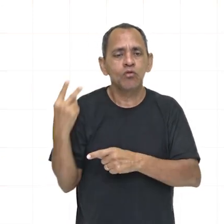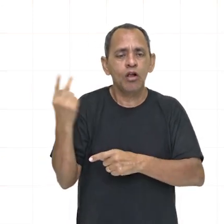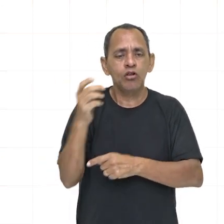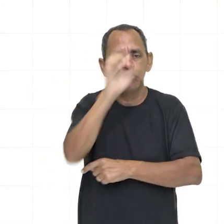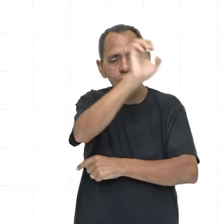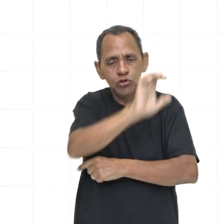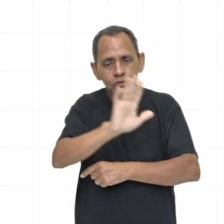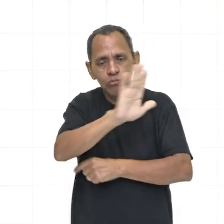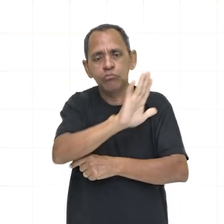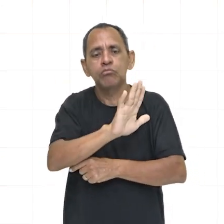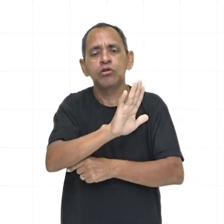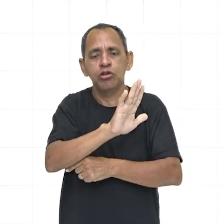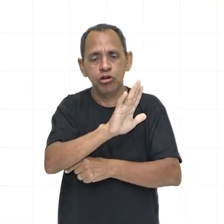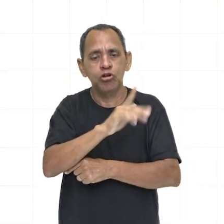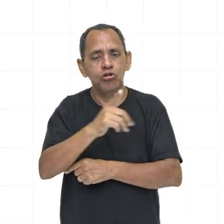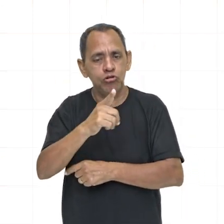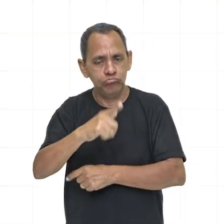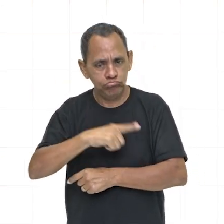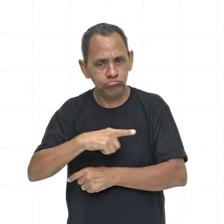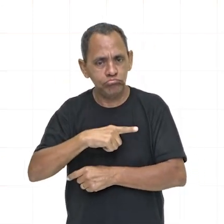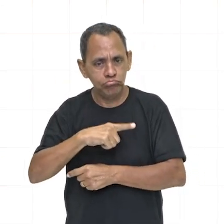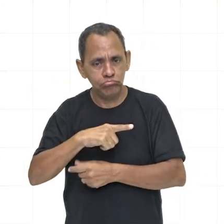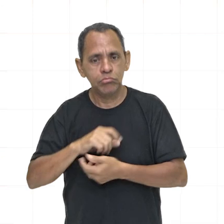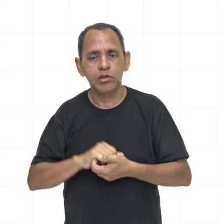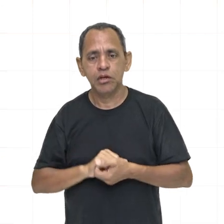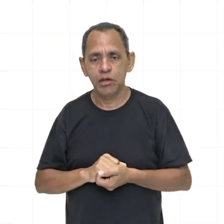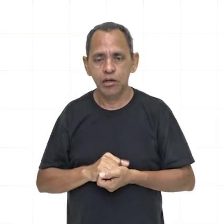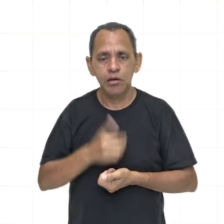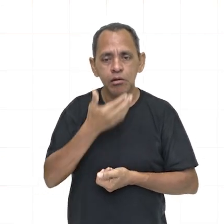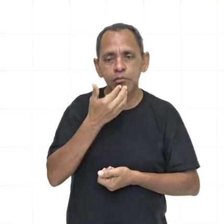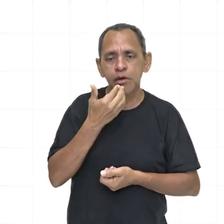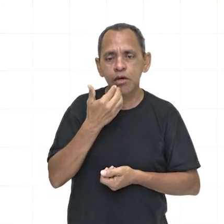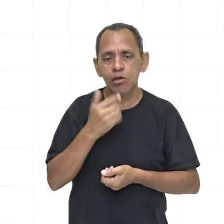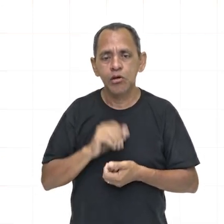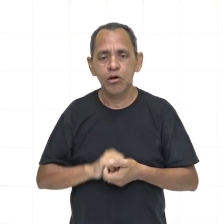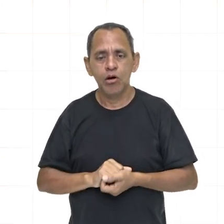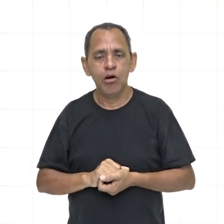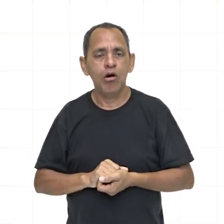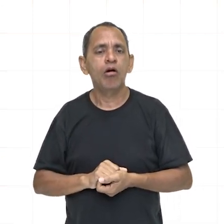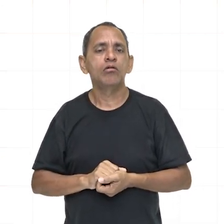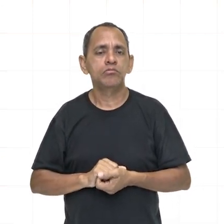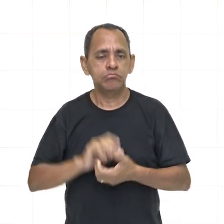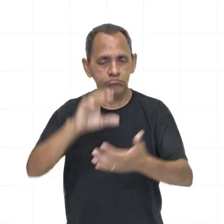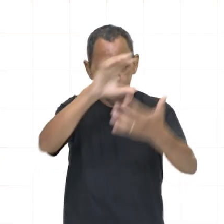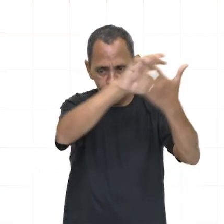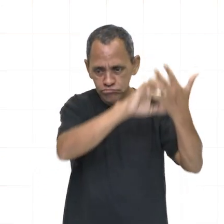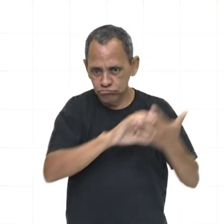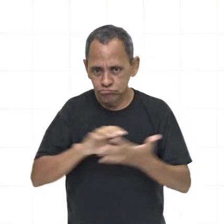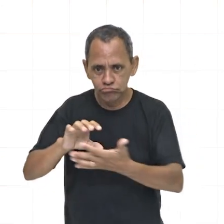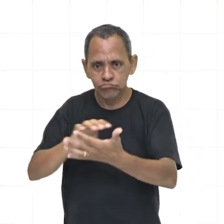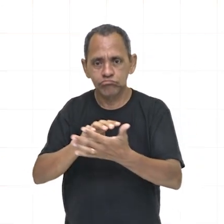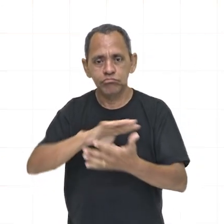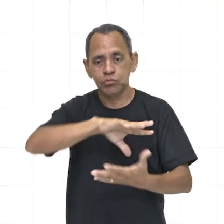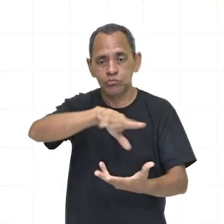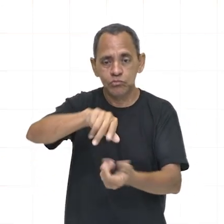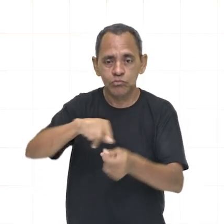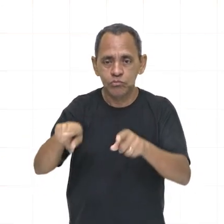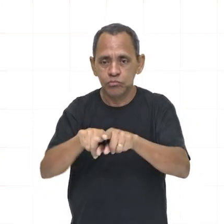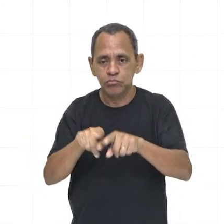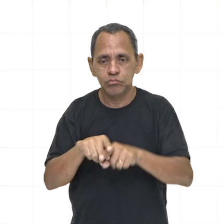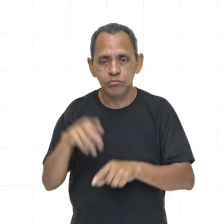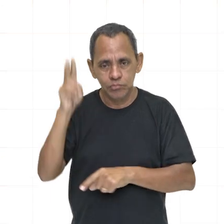restante do mundo. E aí, lembrem-se do mapa, nós temos lá o meridiano de Greenwich e exatamente ali